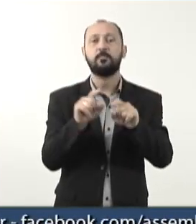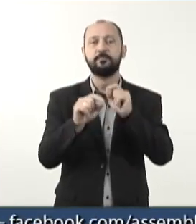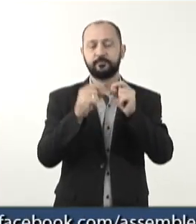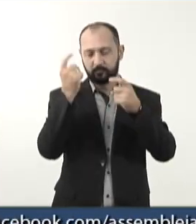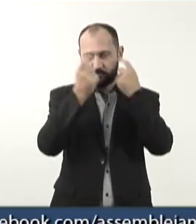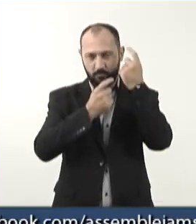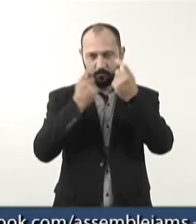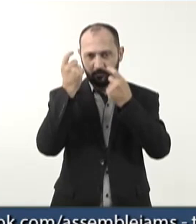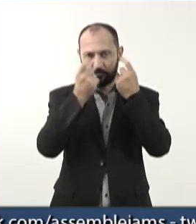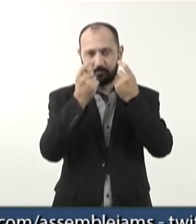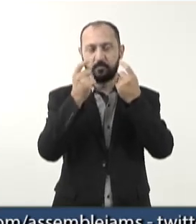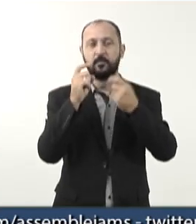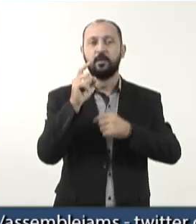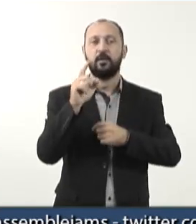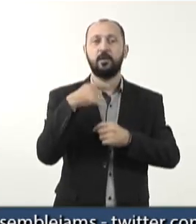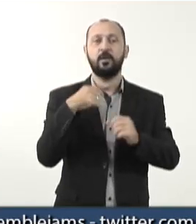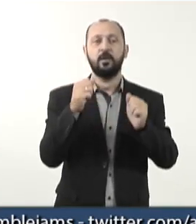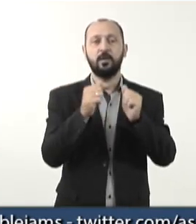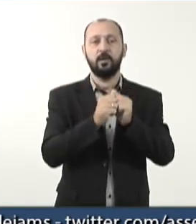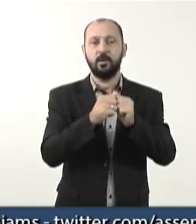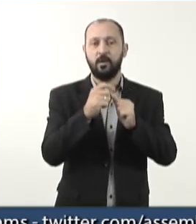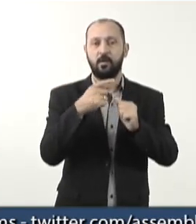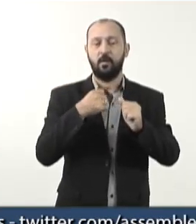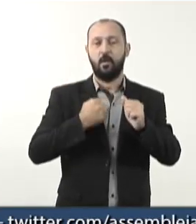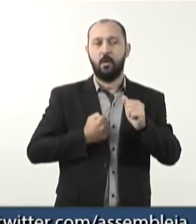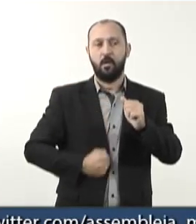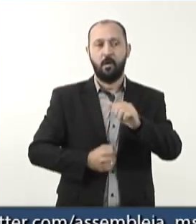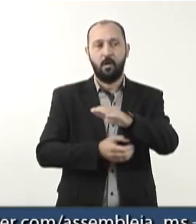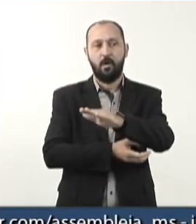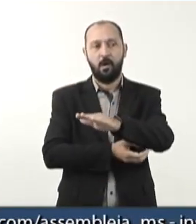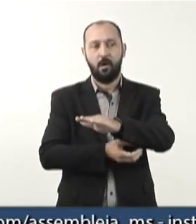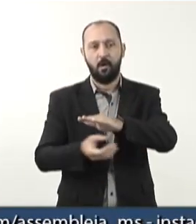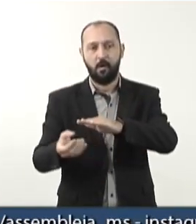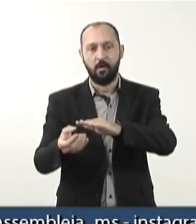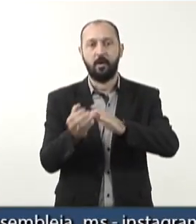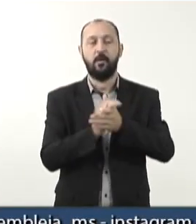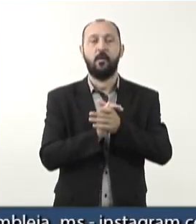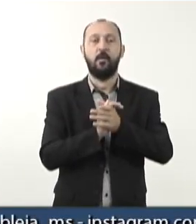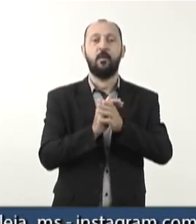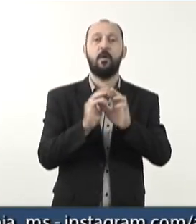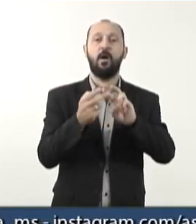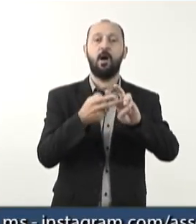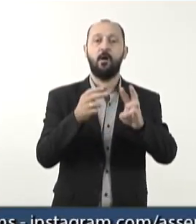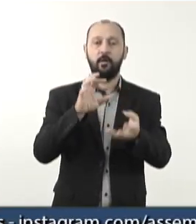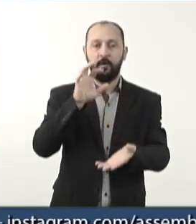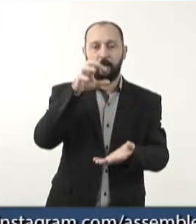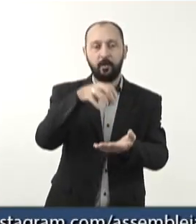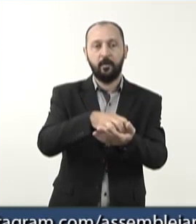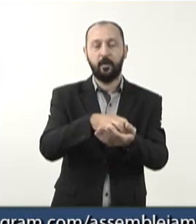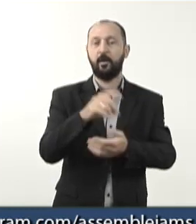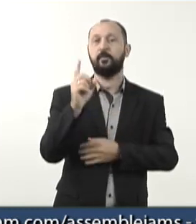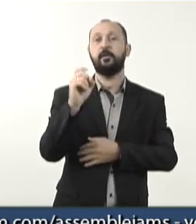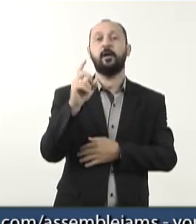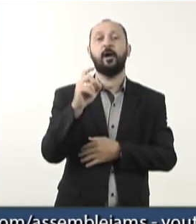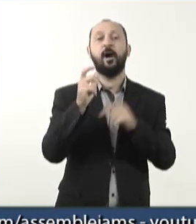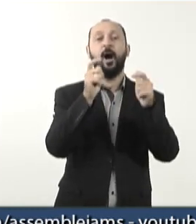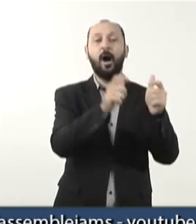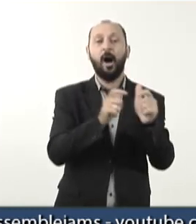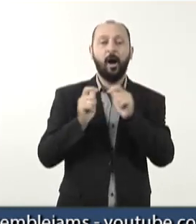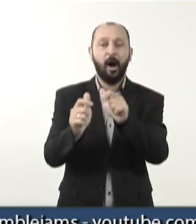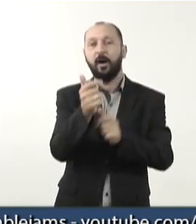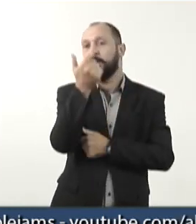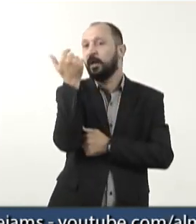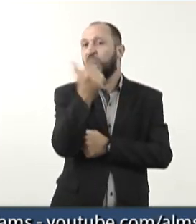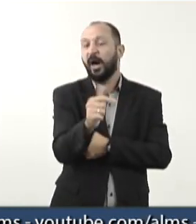uma preocupação que é com a rede de esgoto. Na aldeia de Dourados, nós temos lugares em